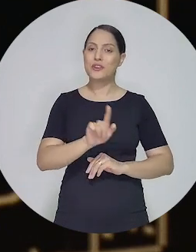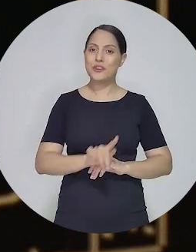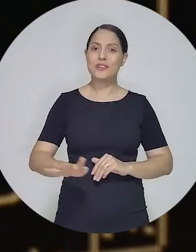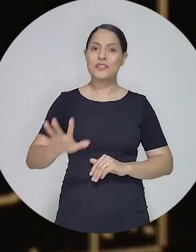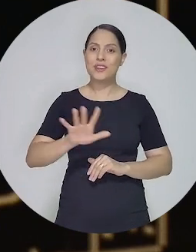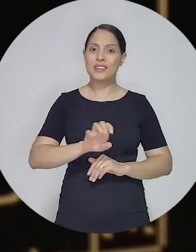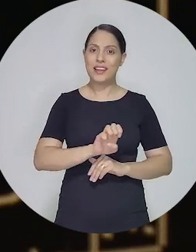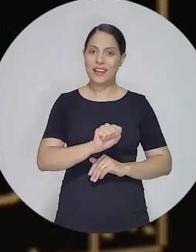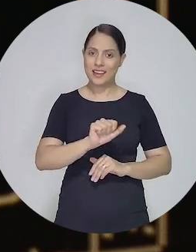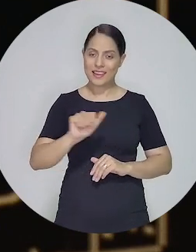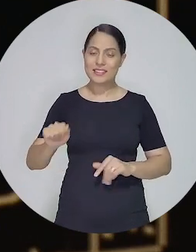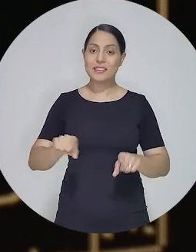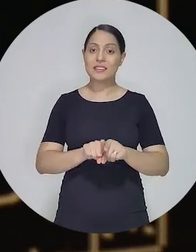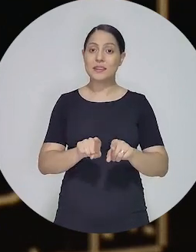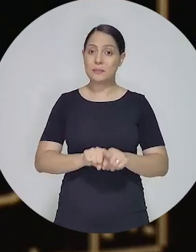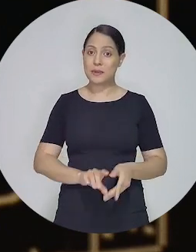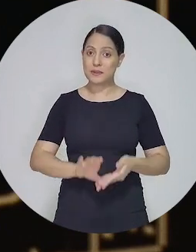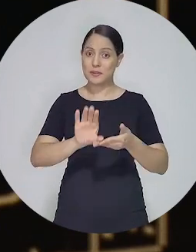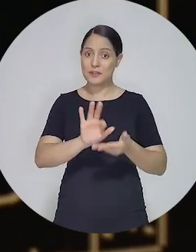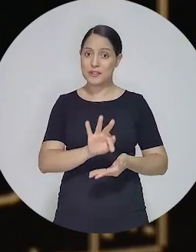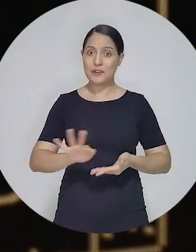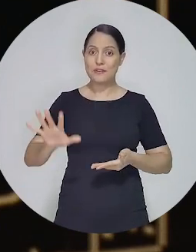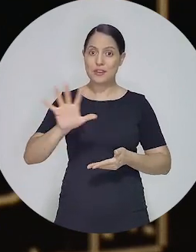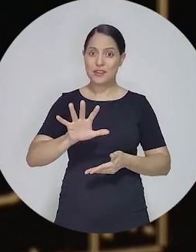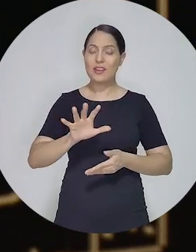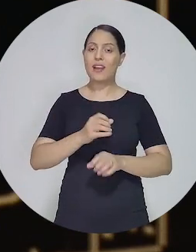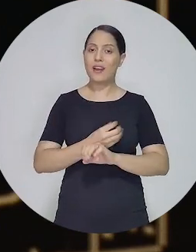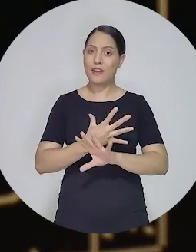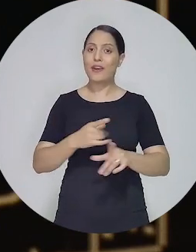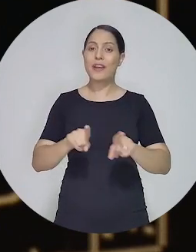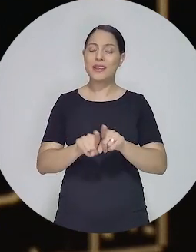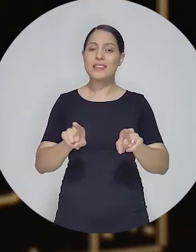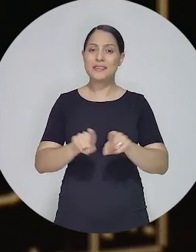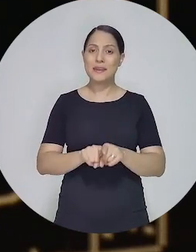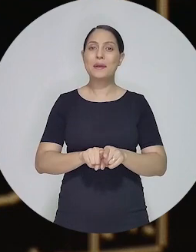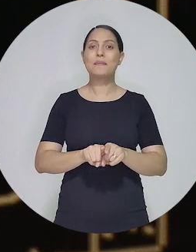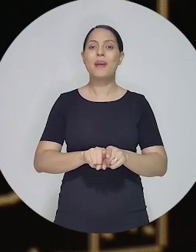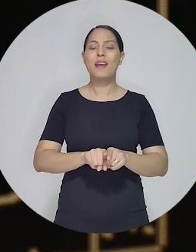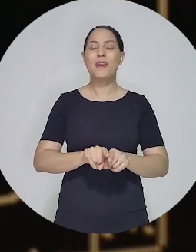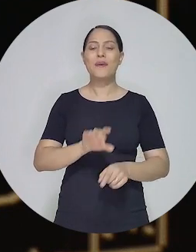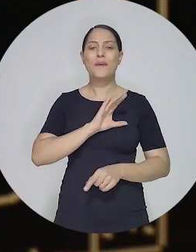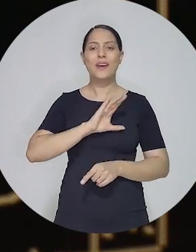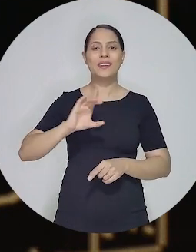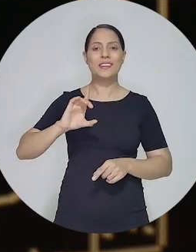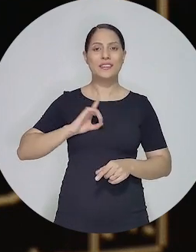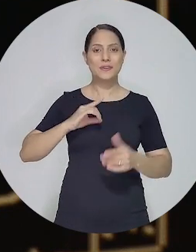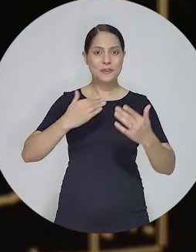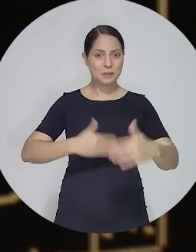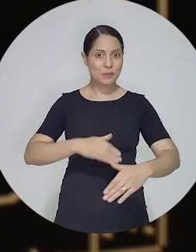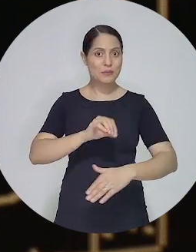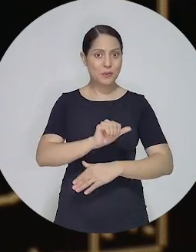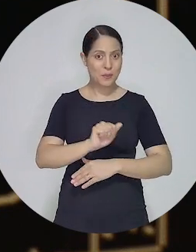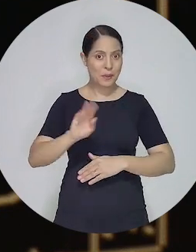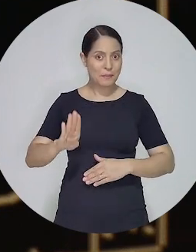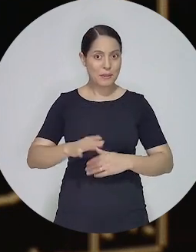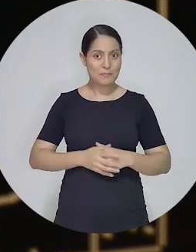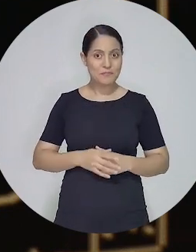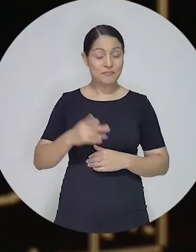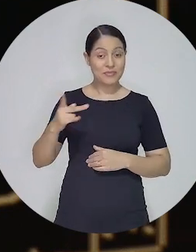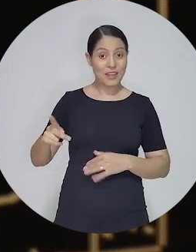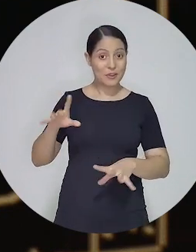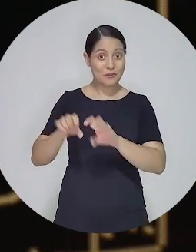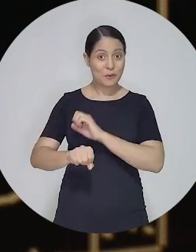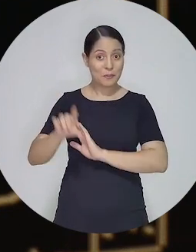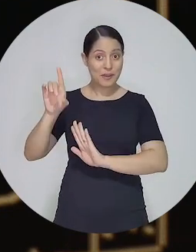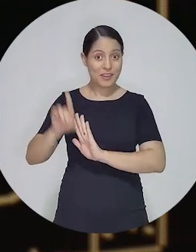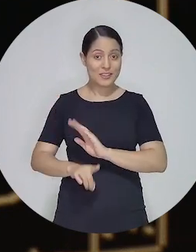de Advocacia, ouvidor-geral do Conselho Federal e coordenador nacional do Exame de Ordem Unificado.